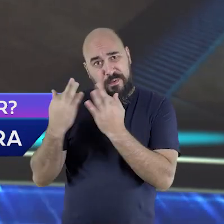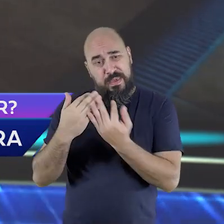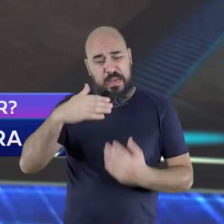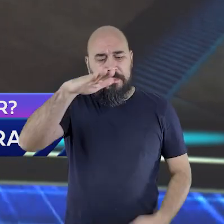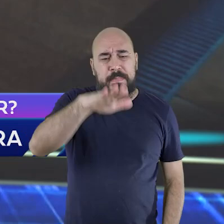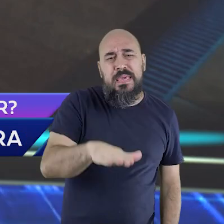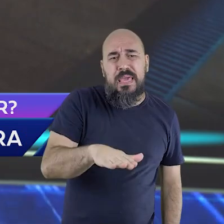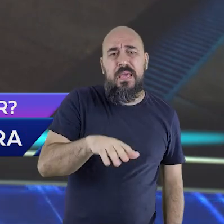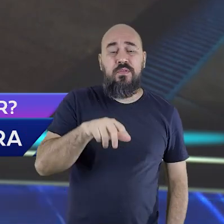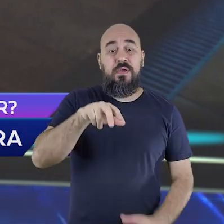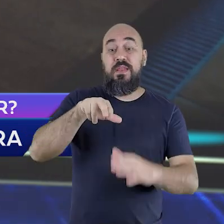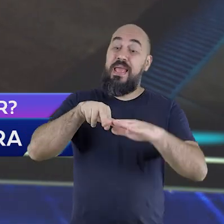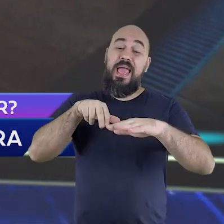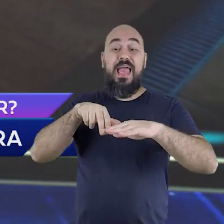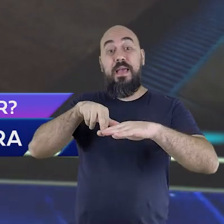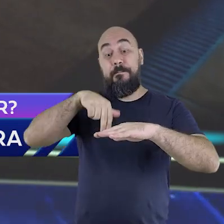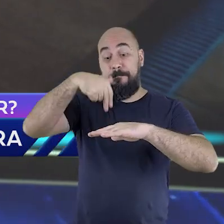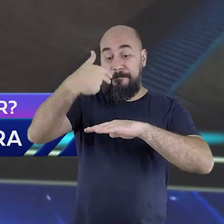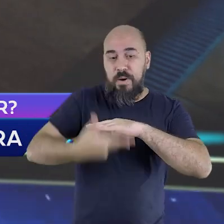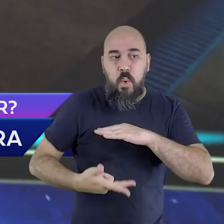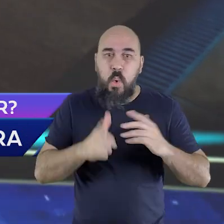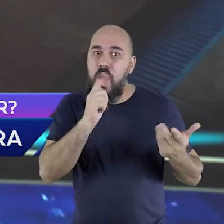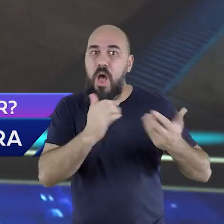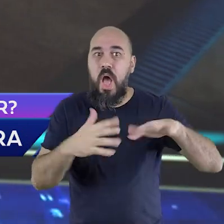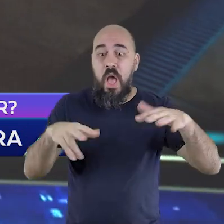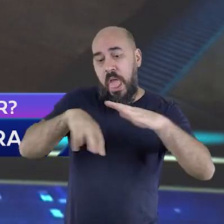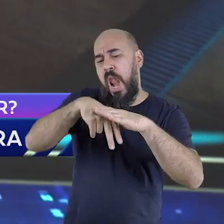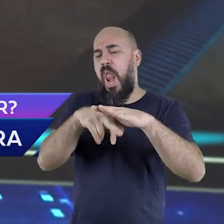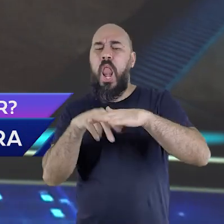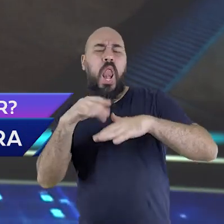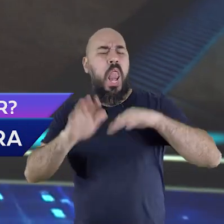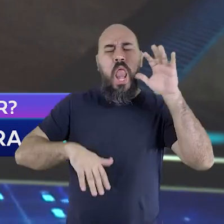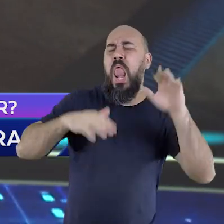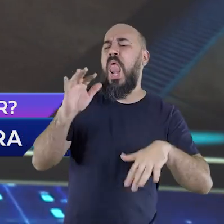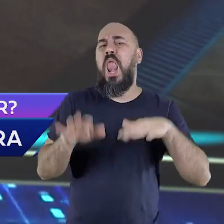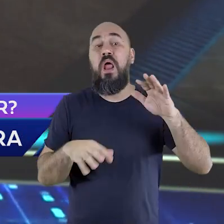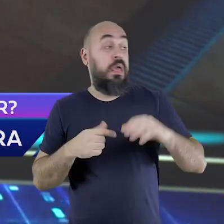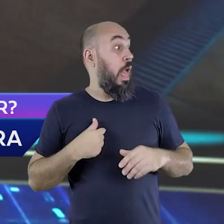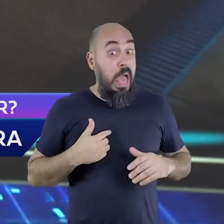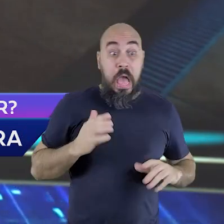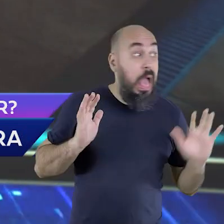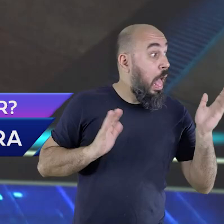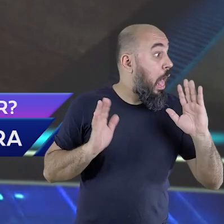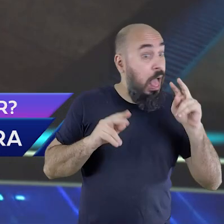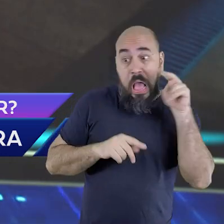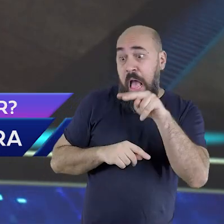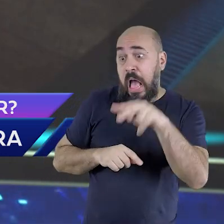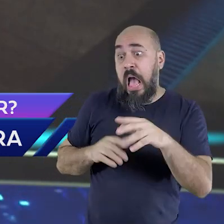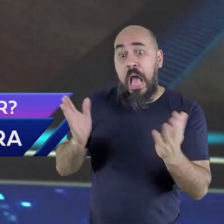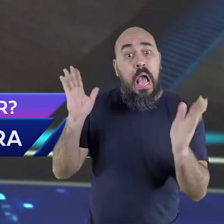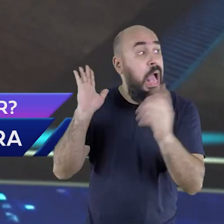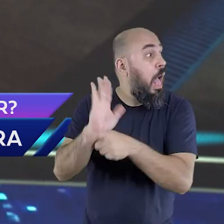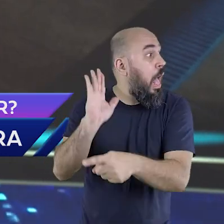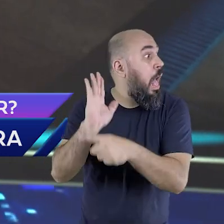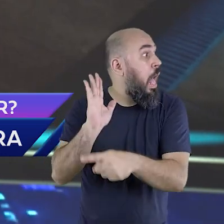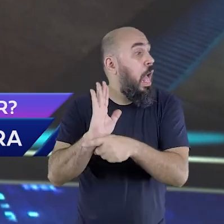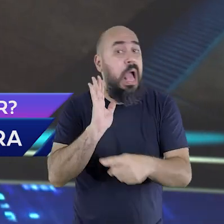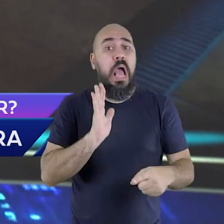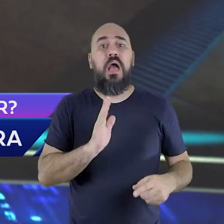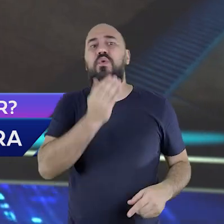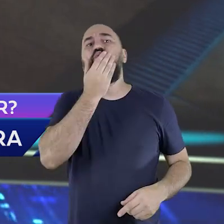começou a se debater na água. As crianças começaram a gritar por socorro, enquanto o pequeno se afogava. Nesse